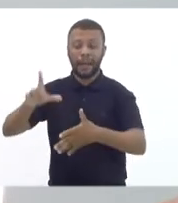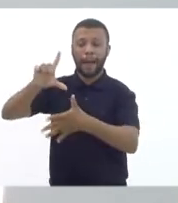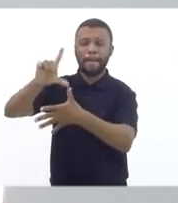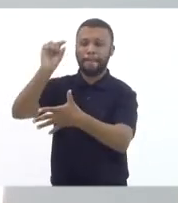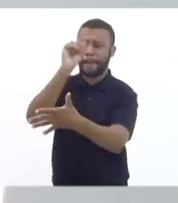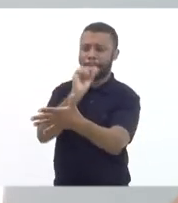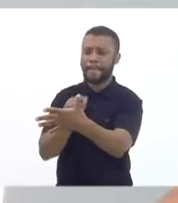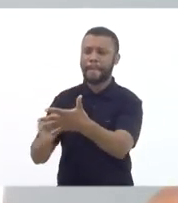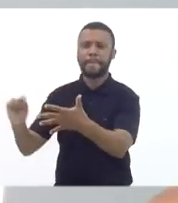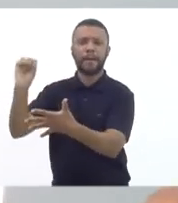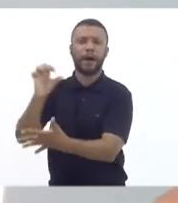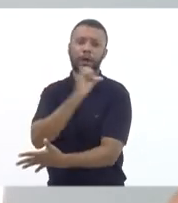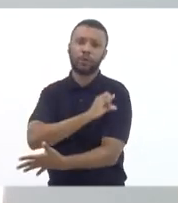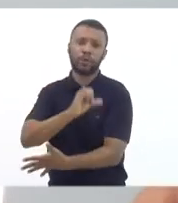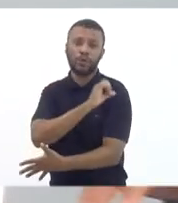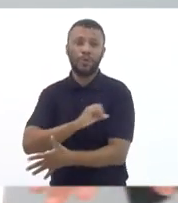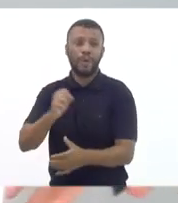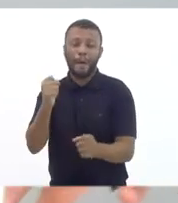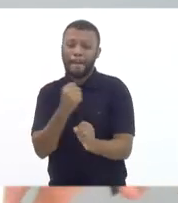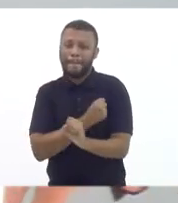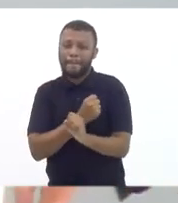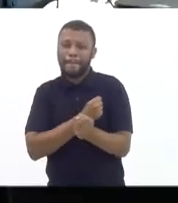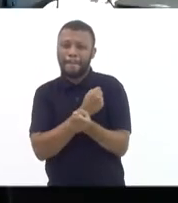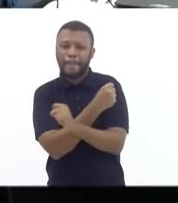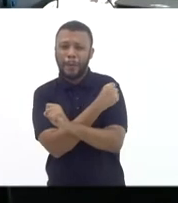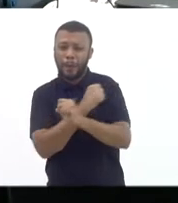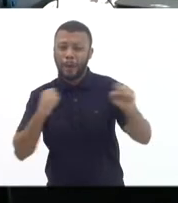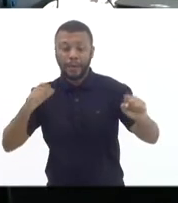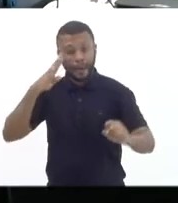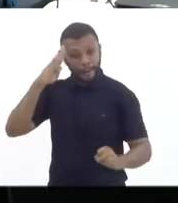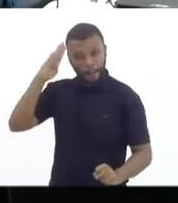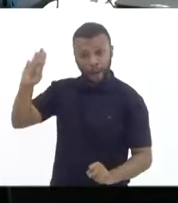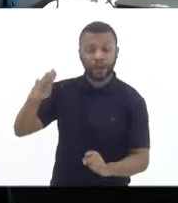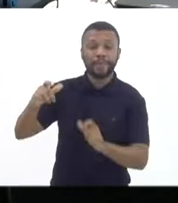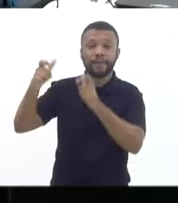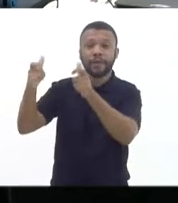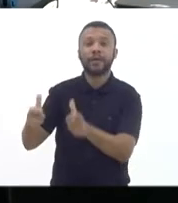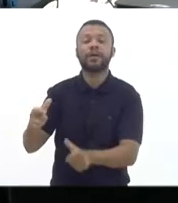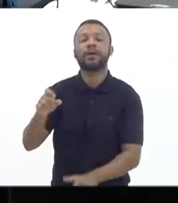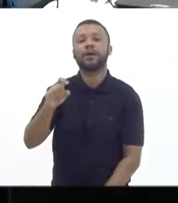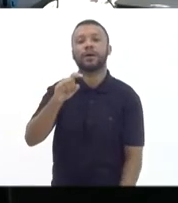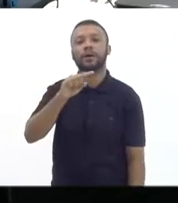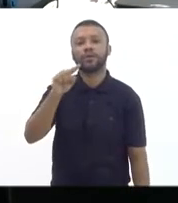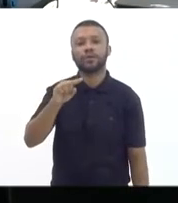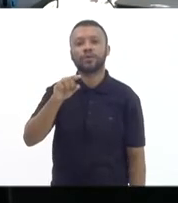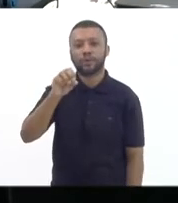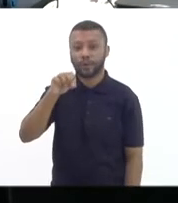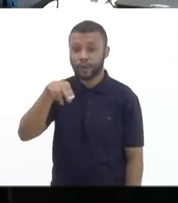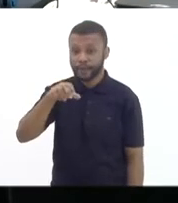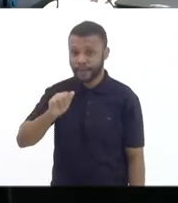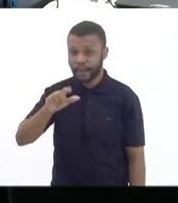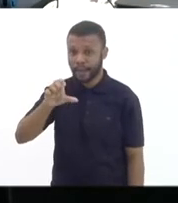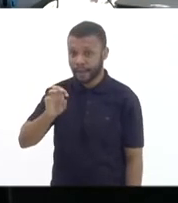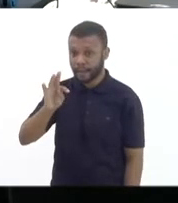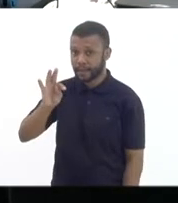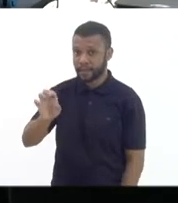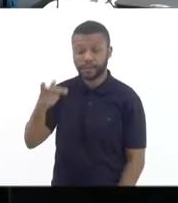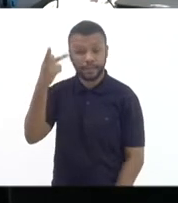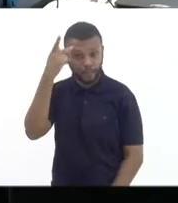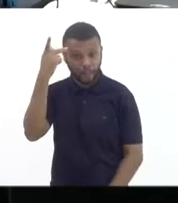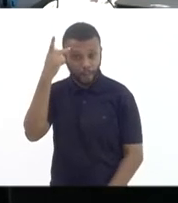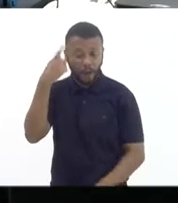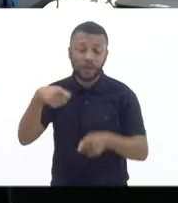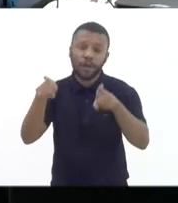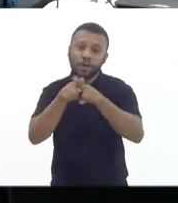Ele vai ser maior, inclusive, que a maior unidade pública do Brasil, que fica na zona leste de São Paulo. Eu até enviei para o